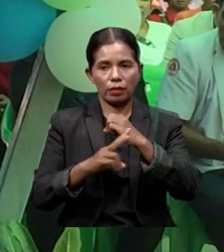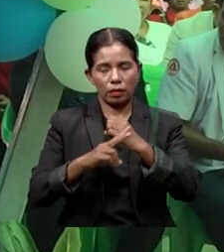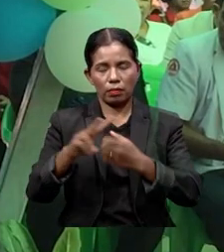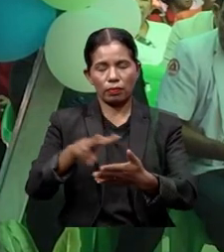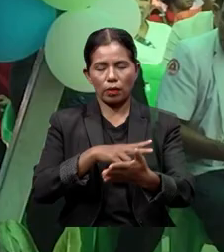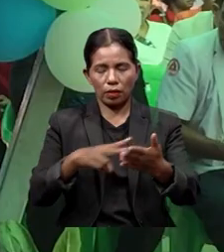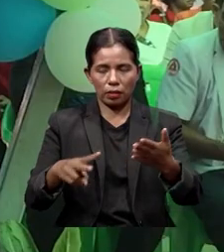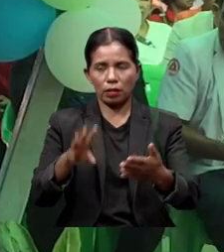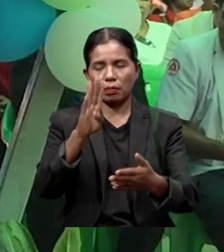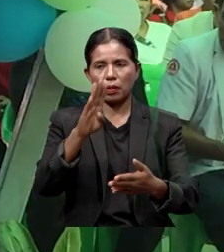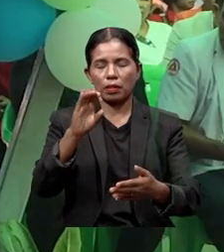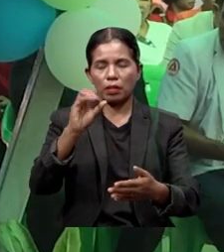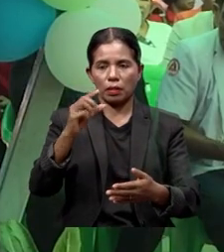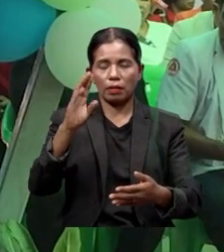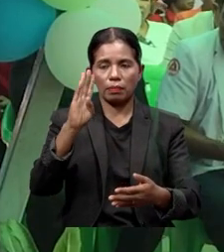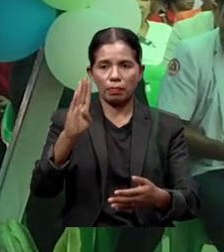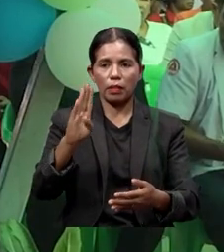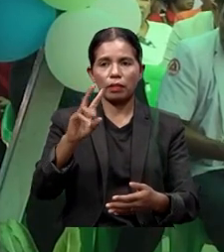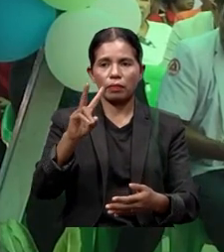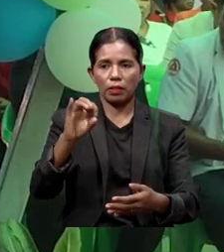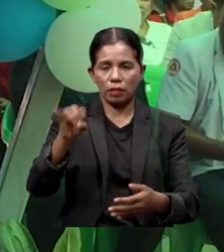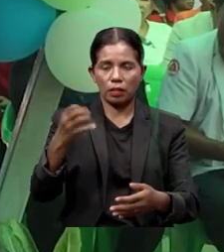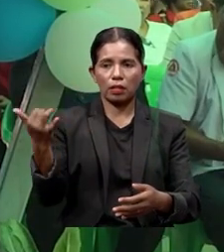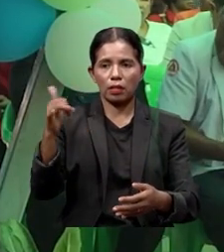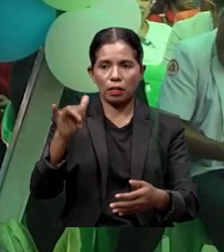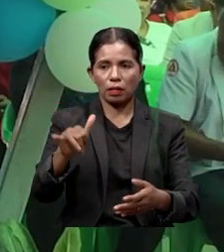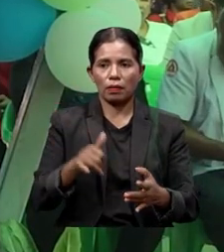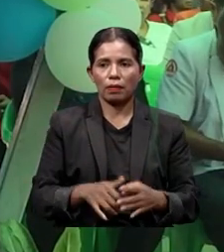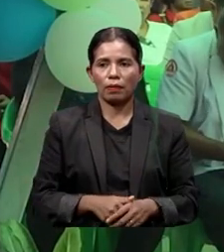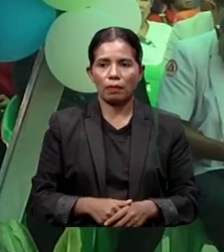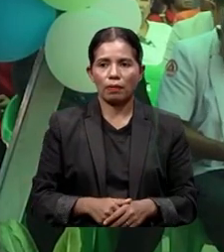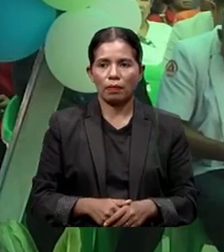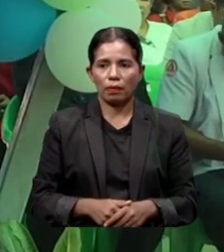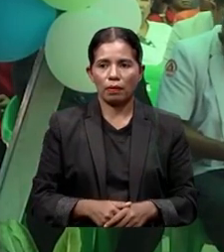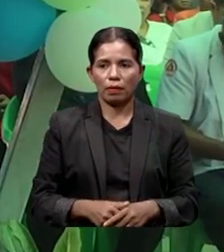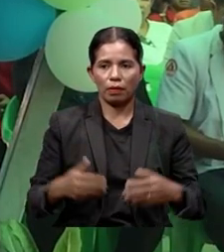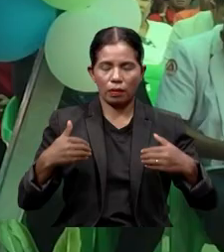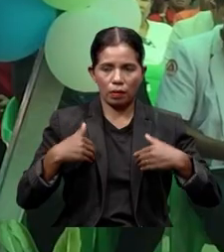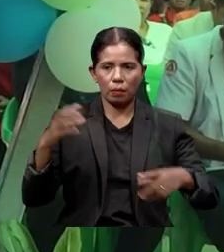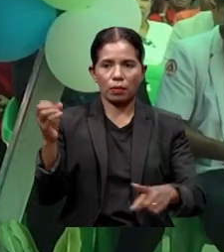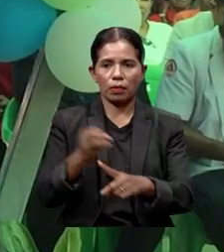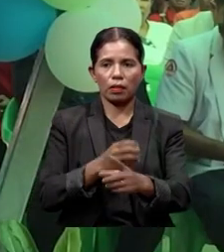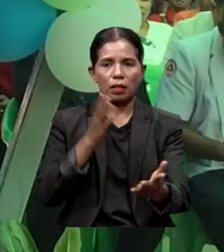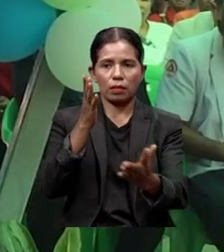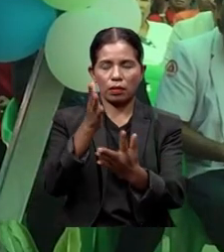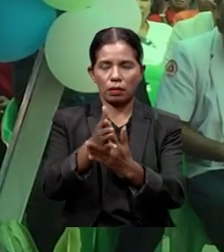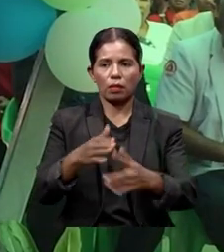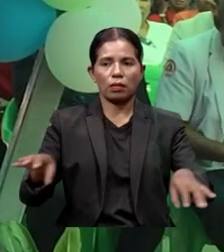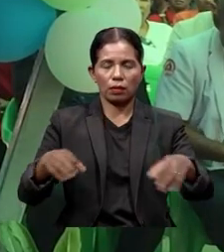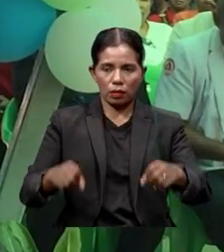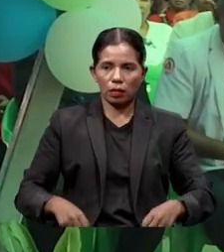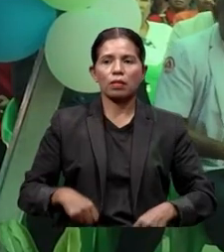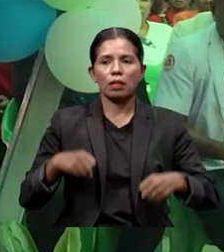uma violência baseada em gênero, se eu sei. E a oportunidade de acesso ao serviço de